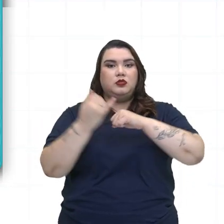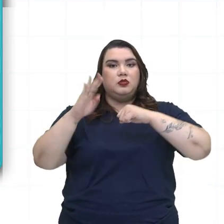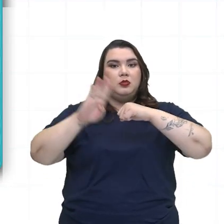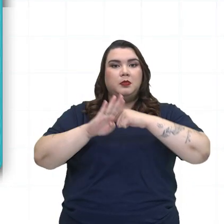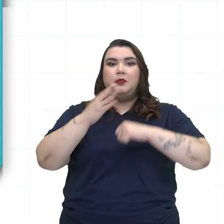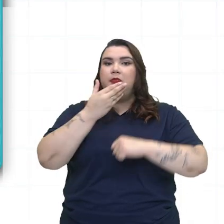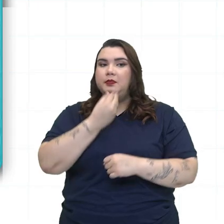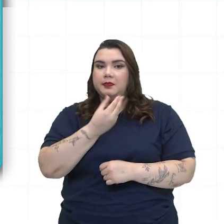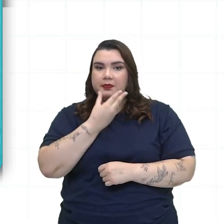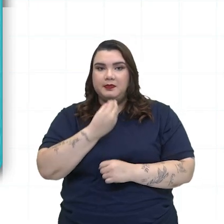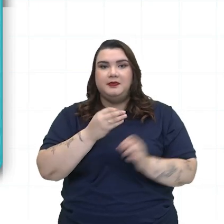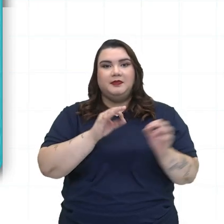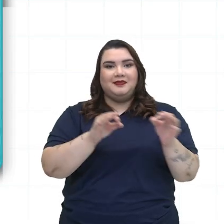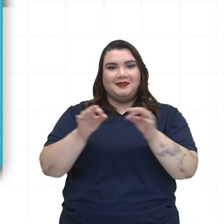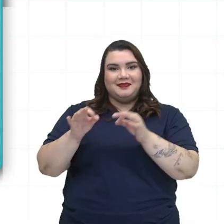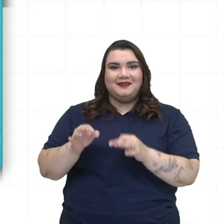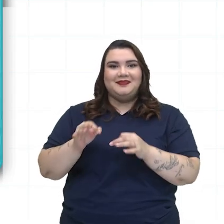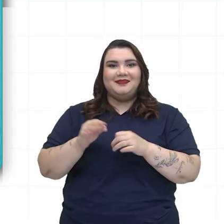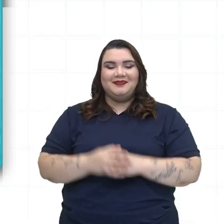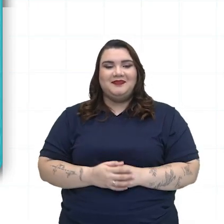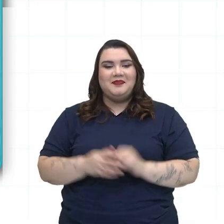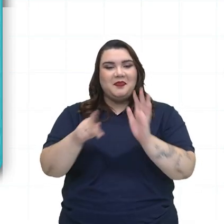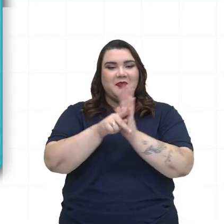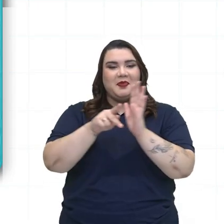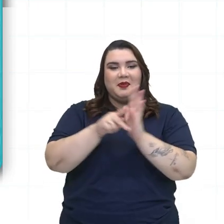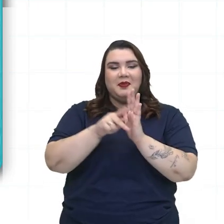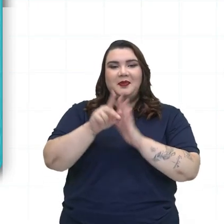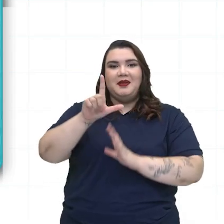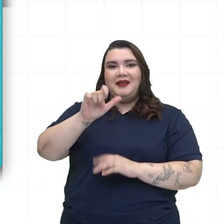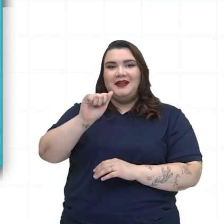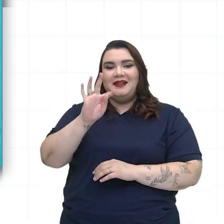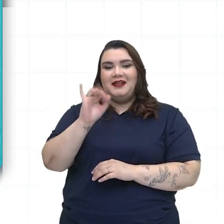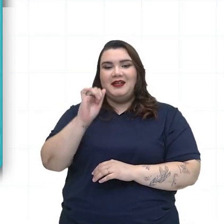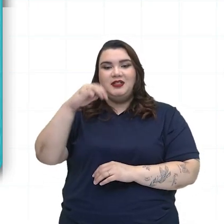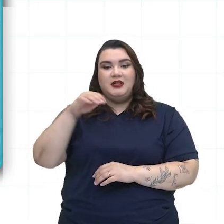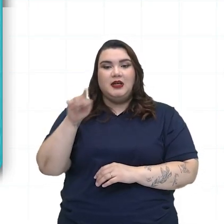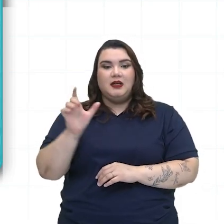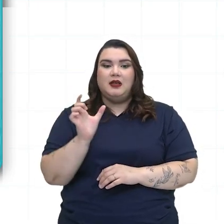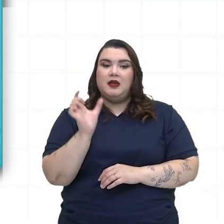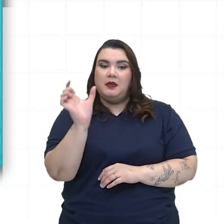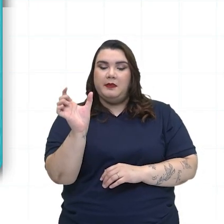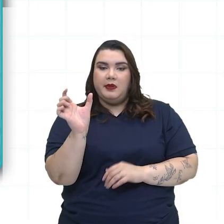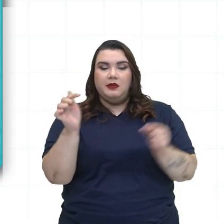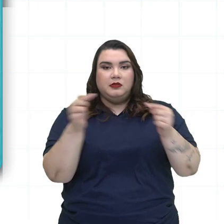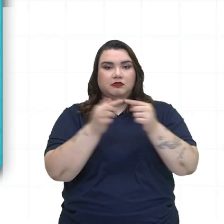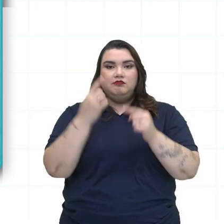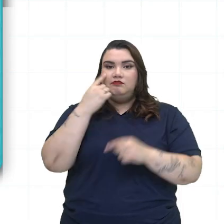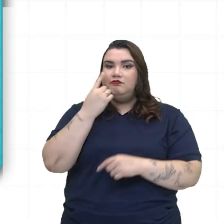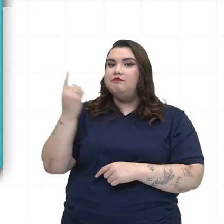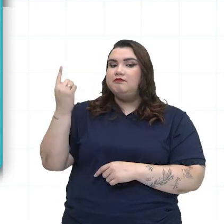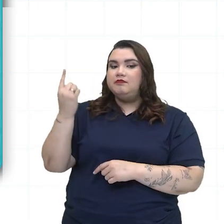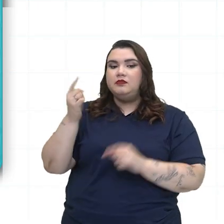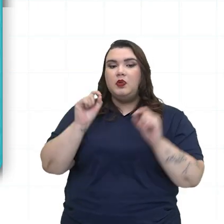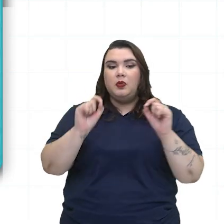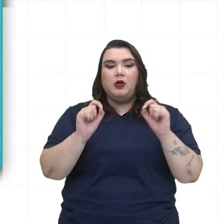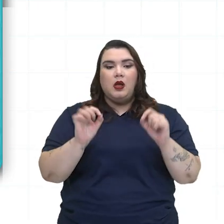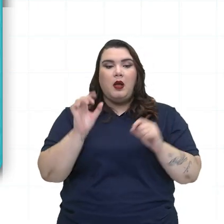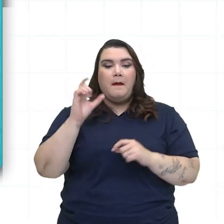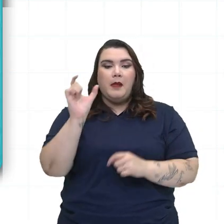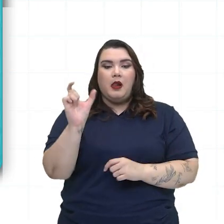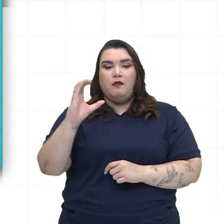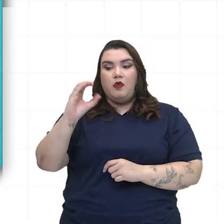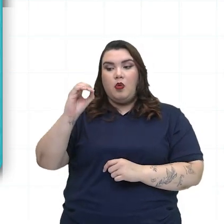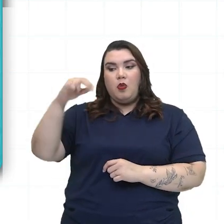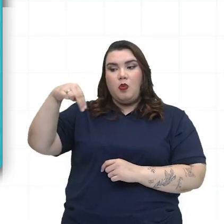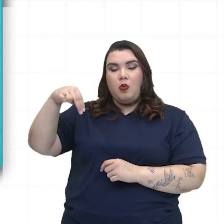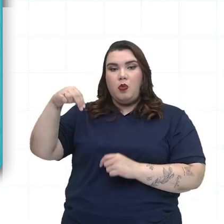substantivo masculino, do latim. O vocábulo contemporâneo corresponde à união dos termos